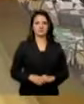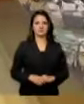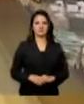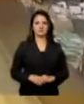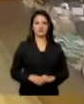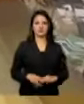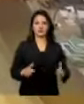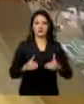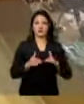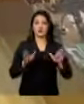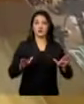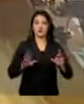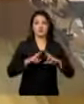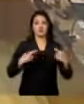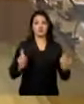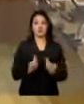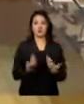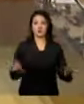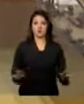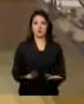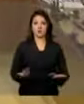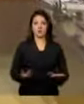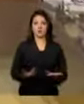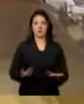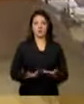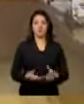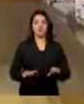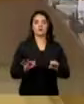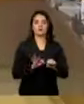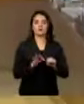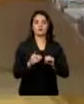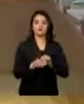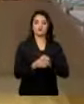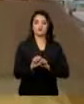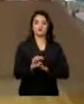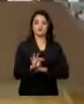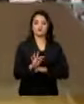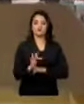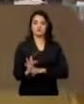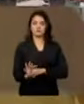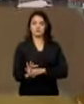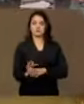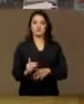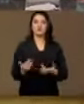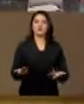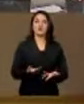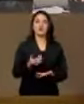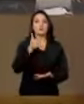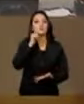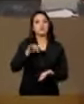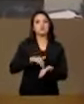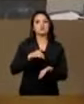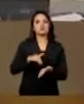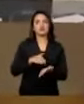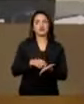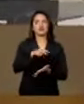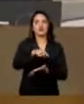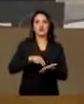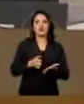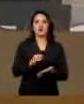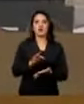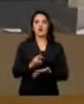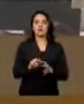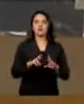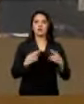Declaro aberta essa sessão extraordinária do Supremo Tribunal Federal e passo a palavra à senhora secretária, que fará a ata da